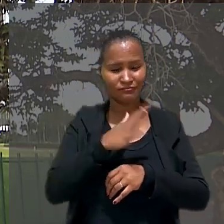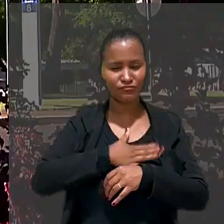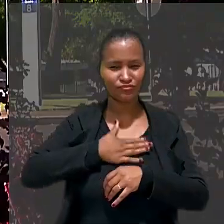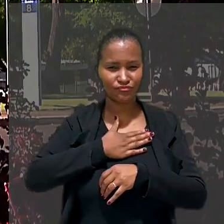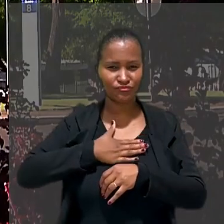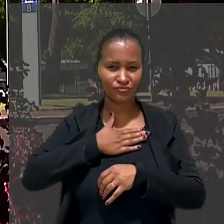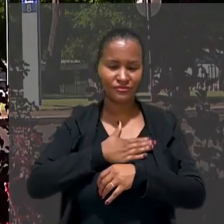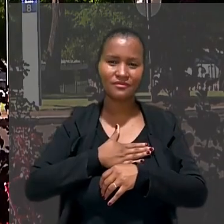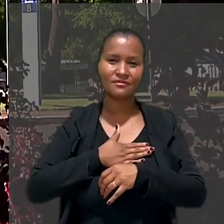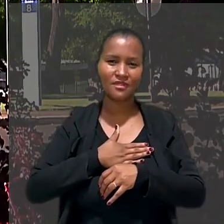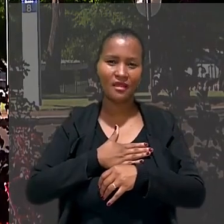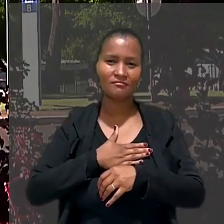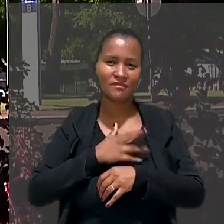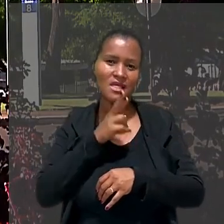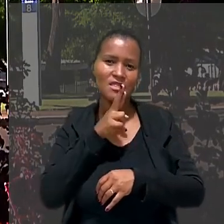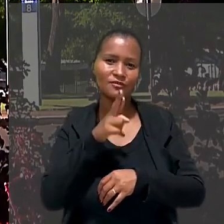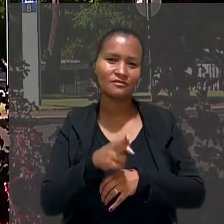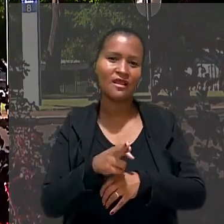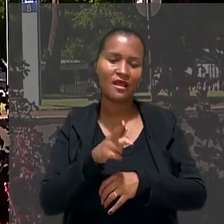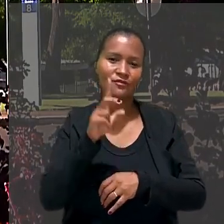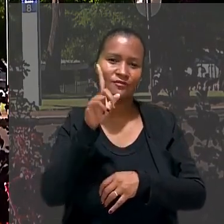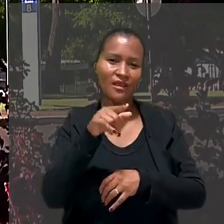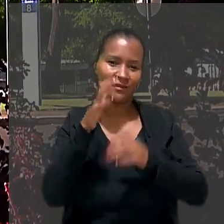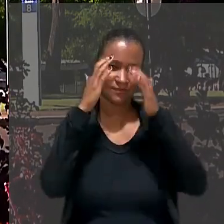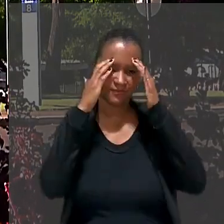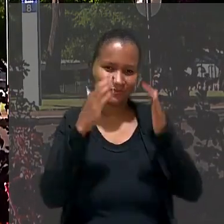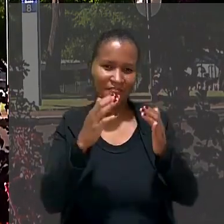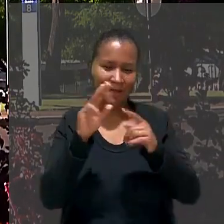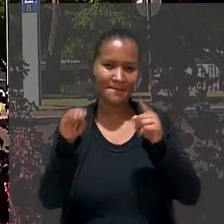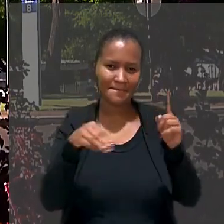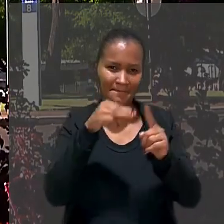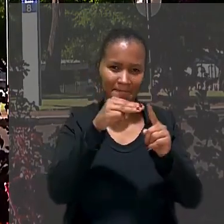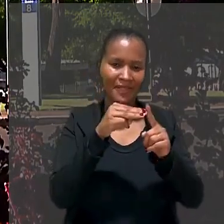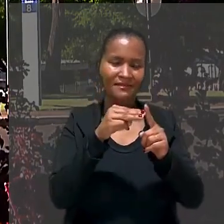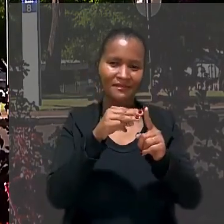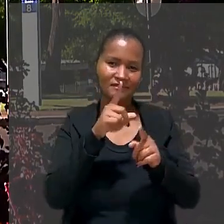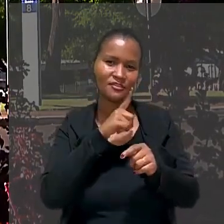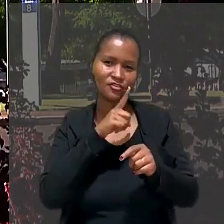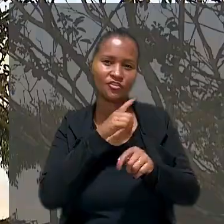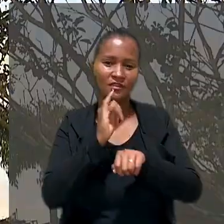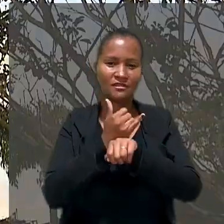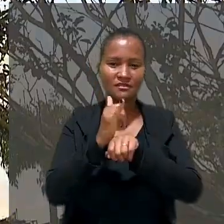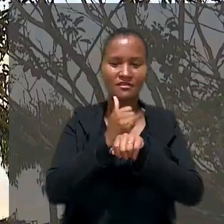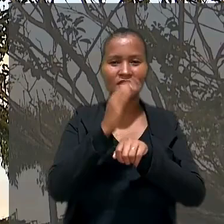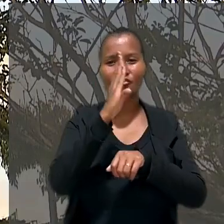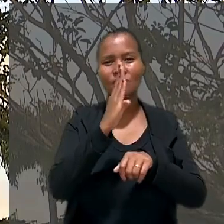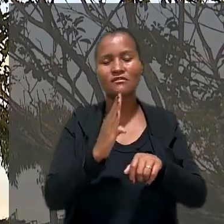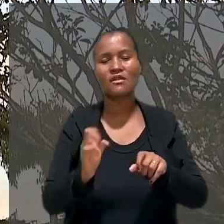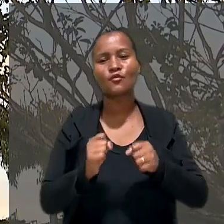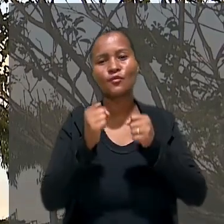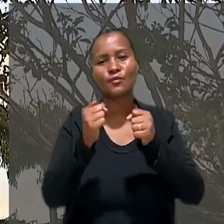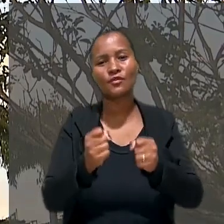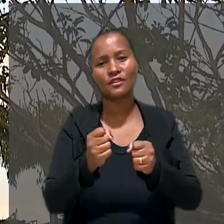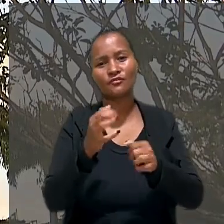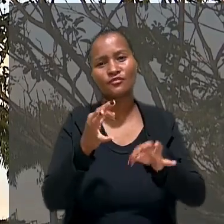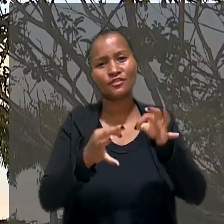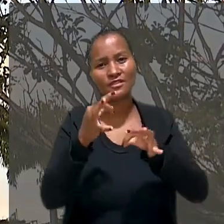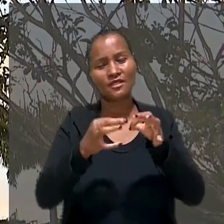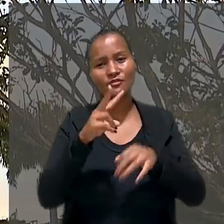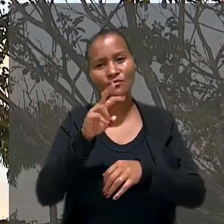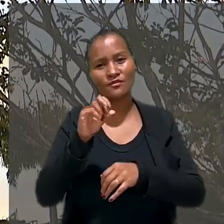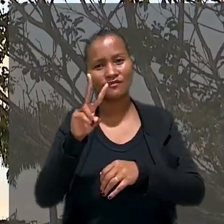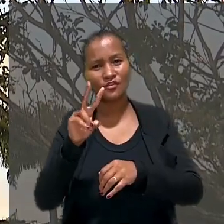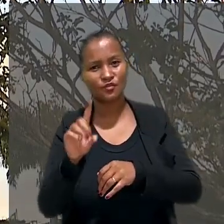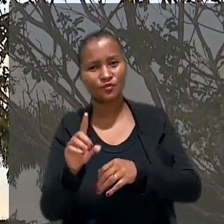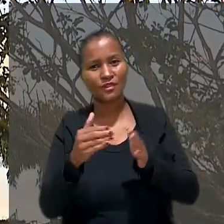90,43% de satisfação. Esse resultado se refere ao cumprimento das metas estipuladas na Estratégia Nacional do Poder Judiciário